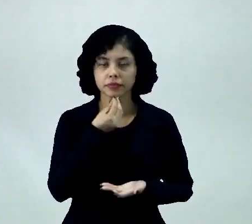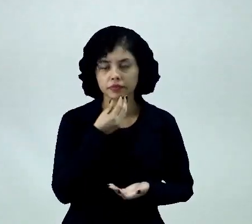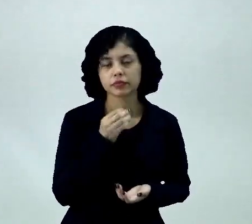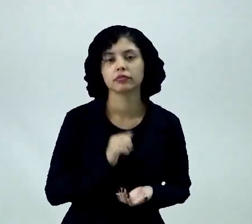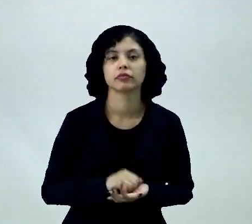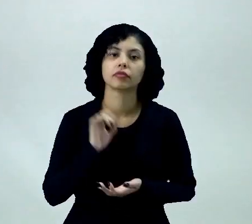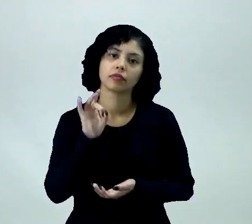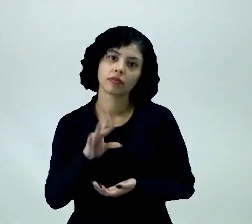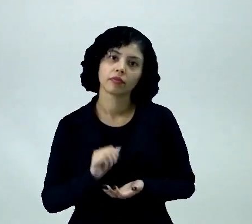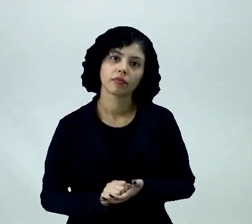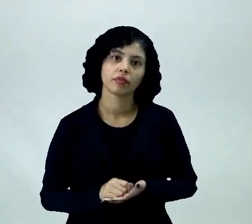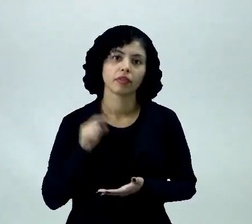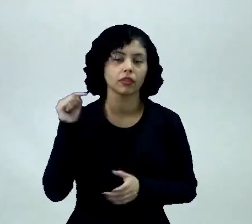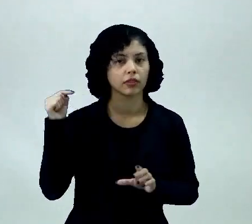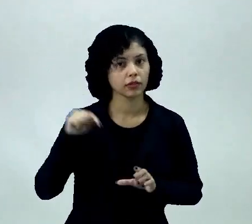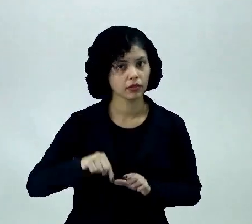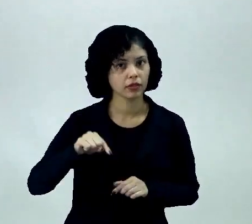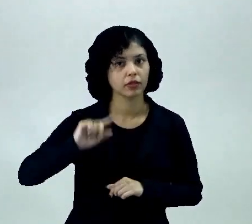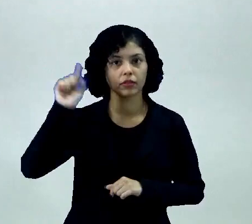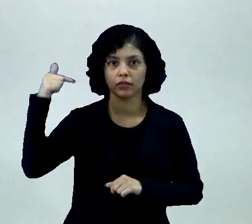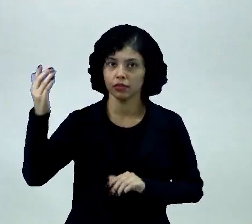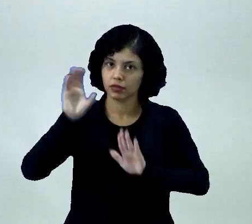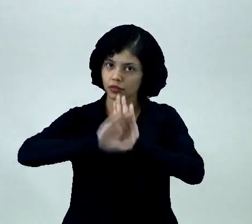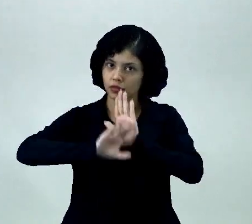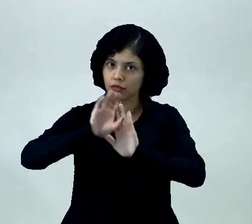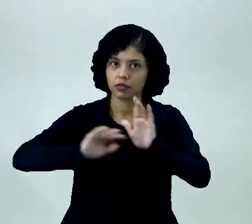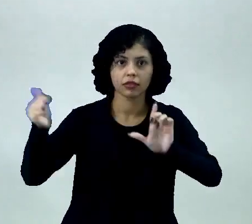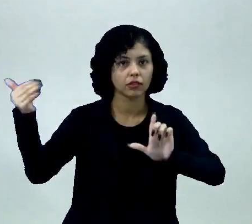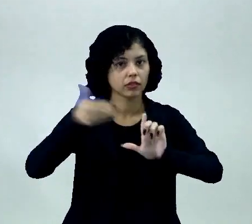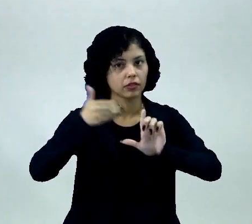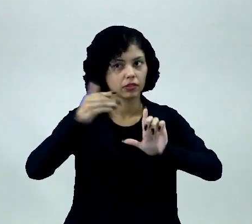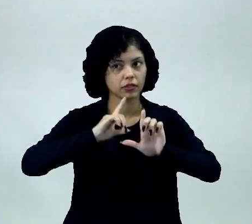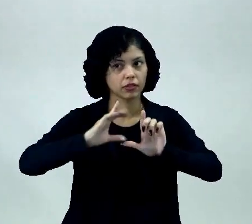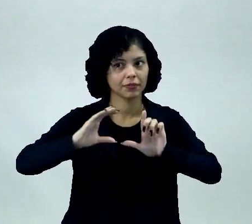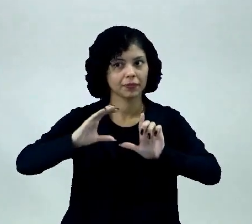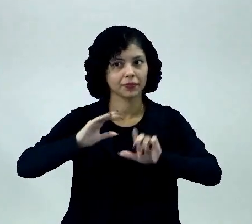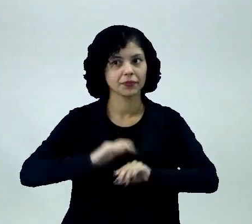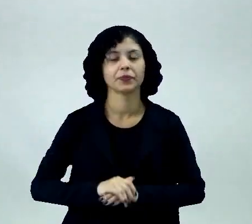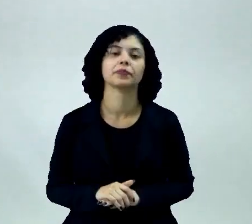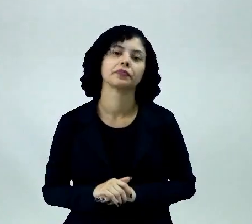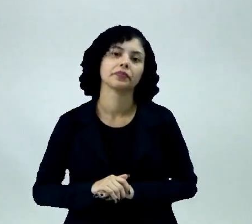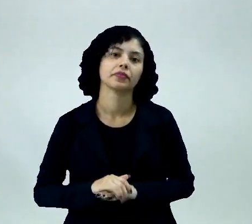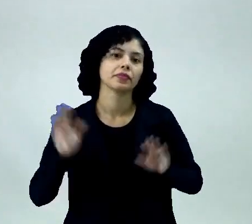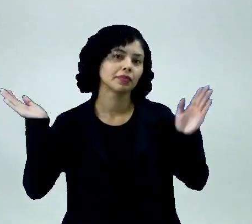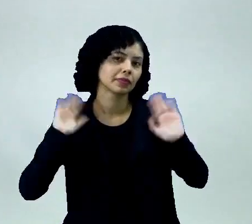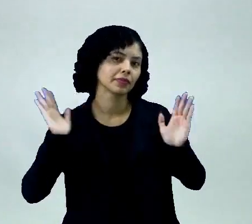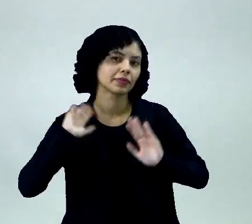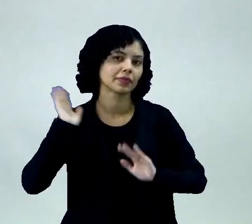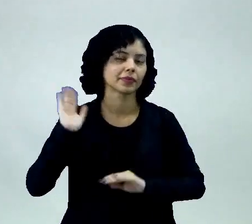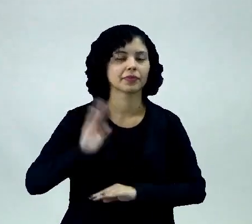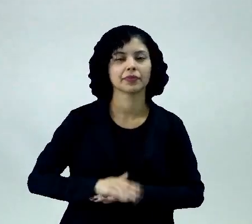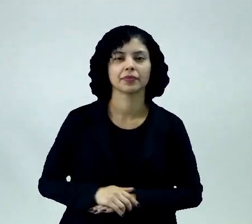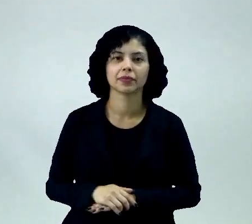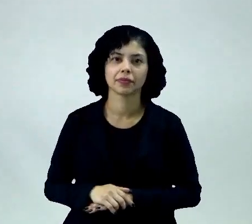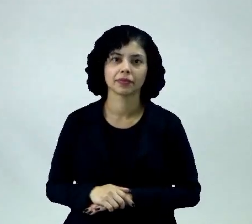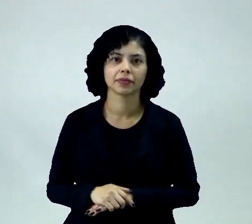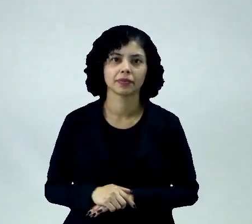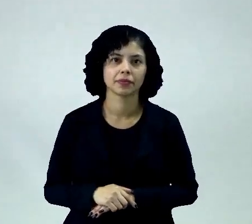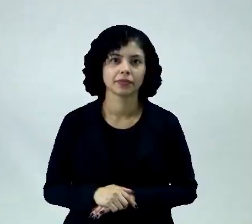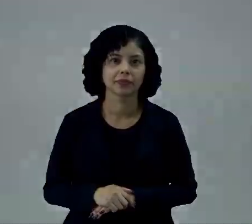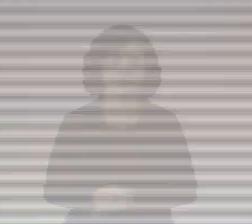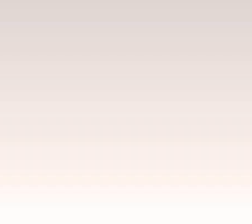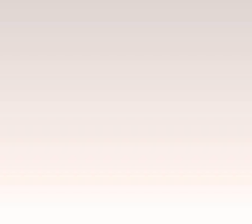meninas e meninos, por hoje é só. Para ter acesso a esse e demais conteúdos, acesse a plataforma Eduque. Até a próxima aula. Tchau, tchau.